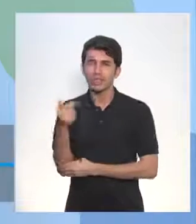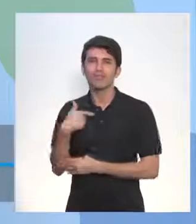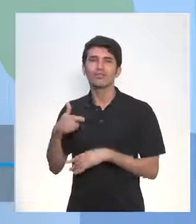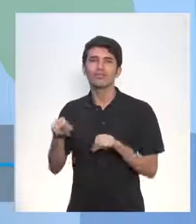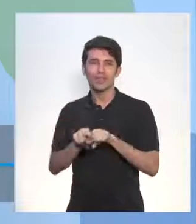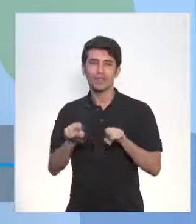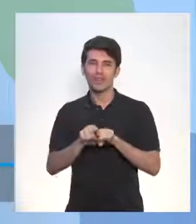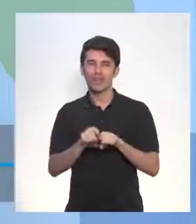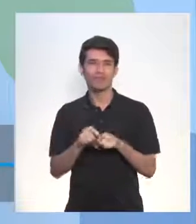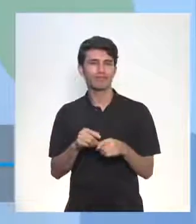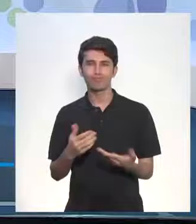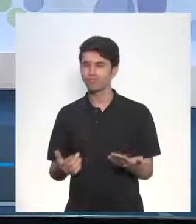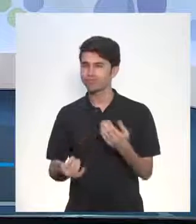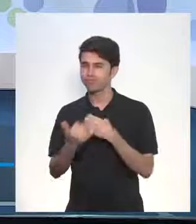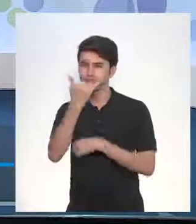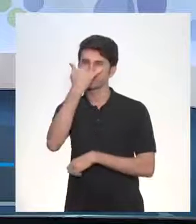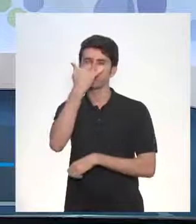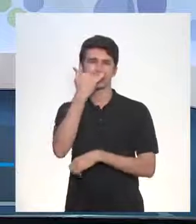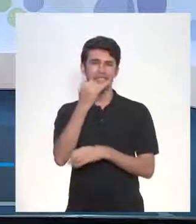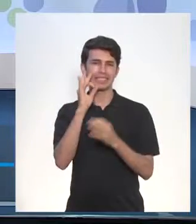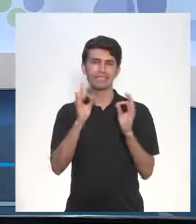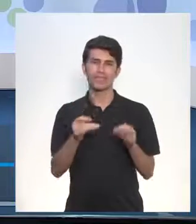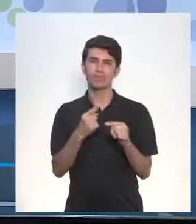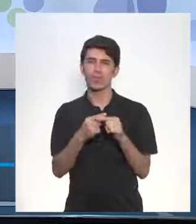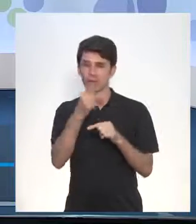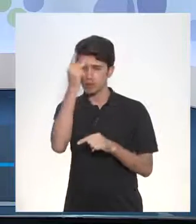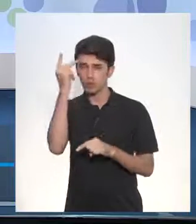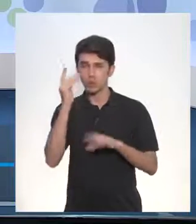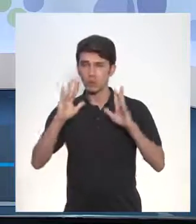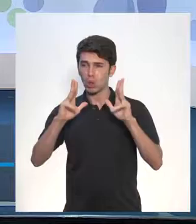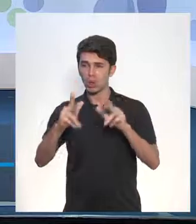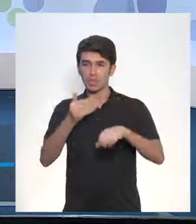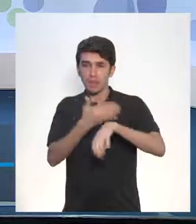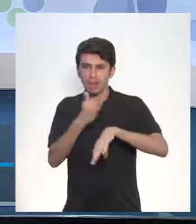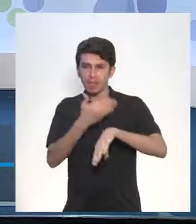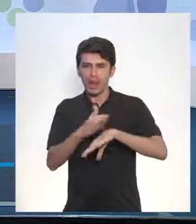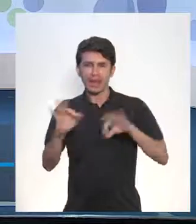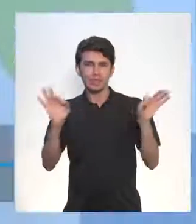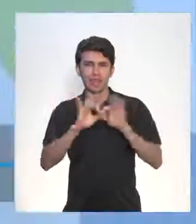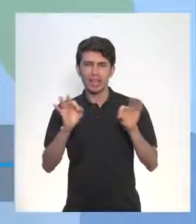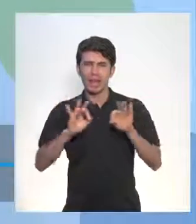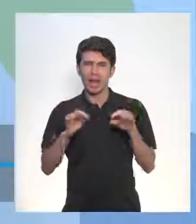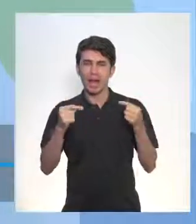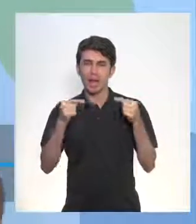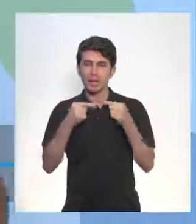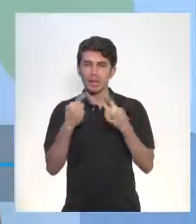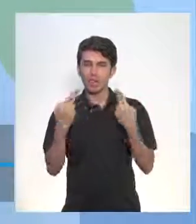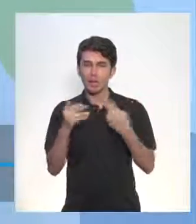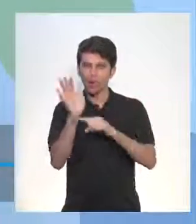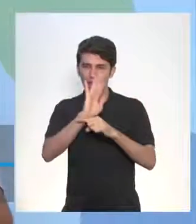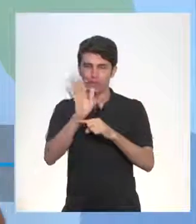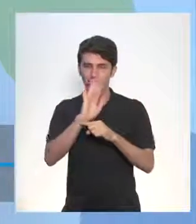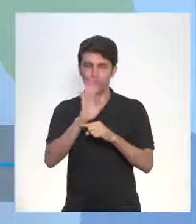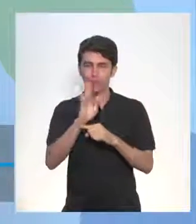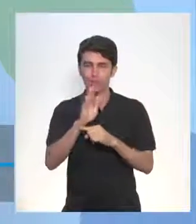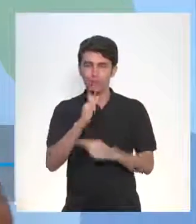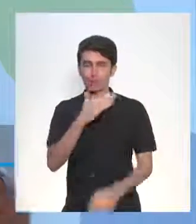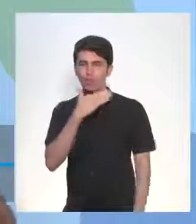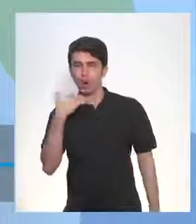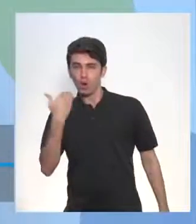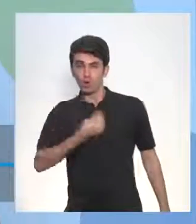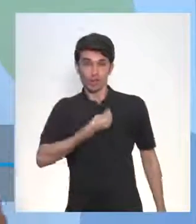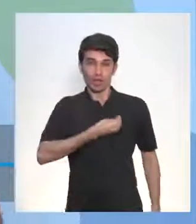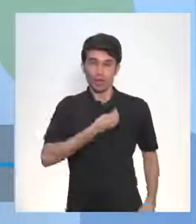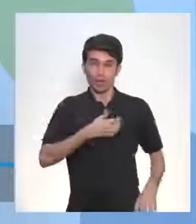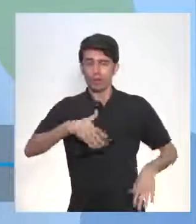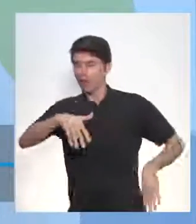transeunte. Eu brincava com os meus alunos que devia ser uma cruzada, parecia com Walking Dead. Imagina um bando de mendigo, um bando de gente ali sem treinamento,